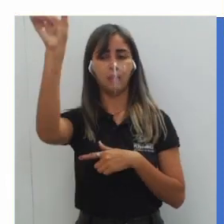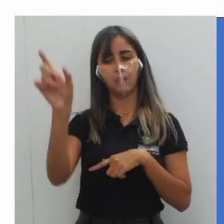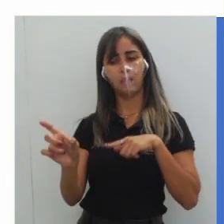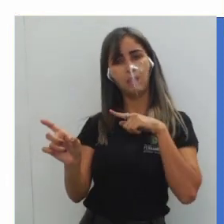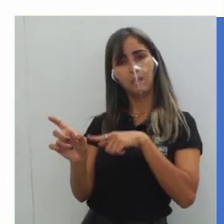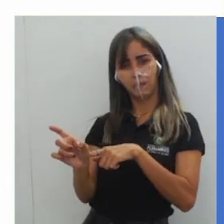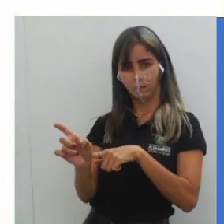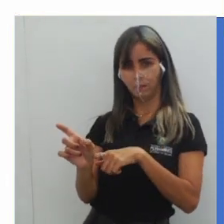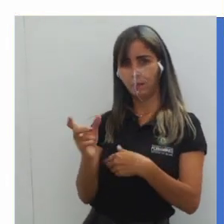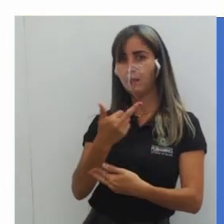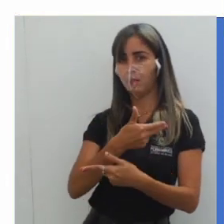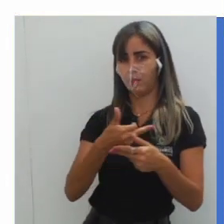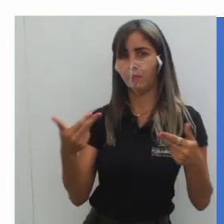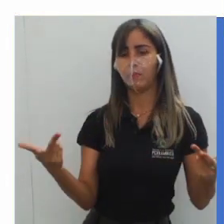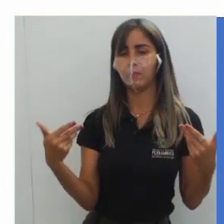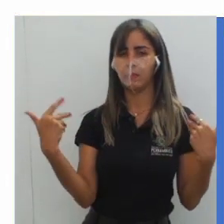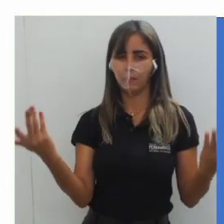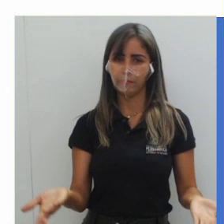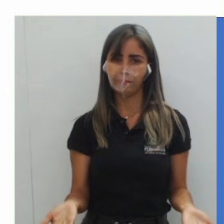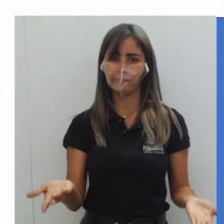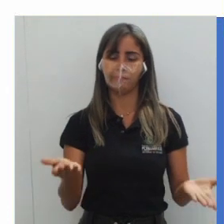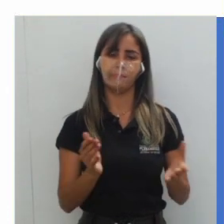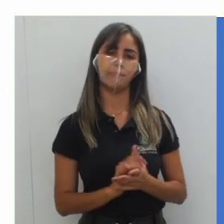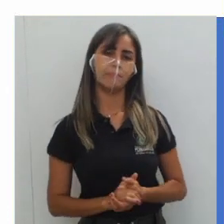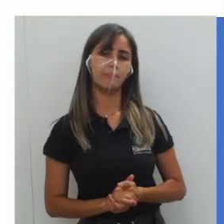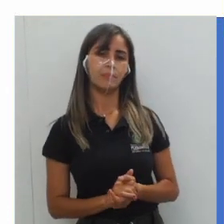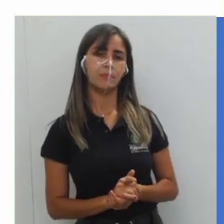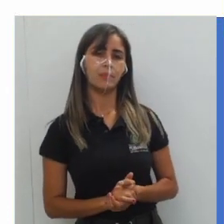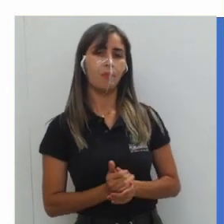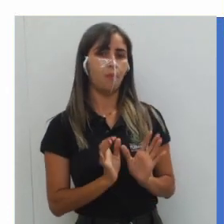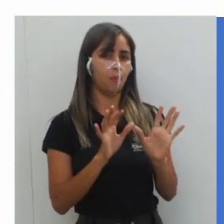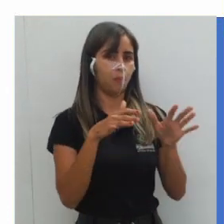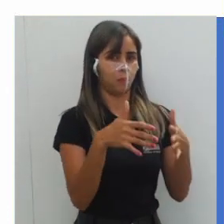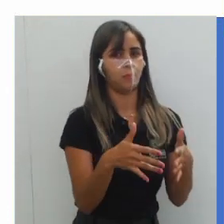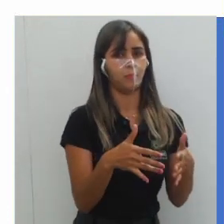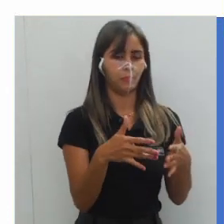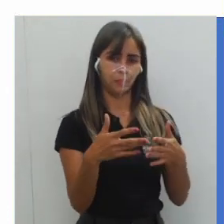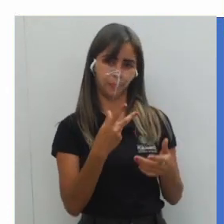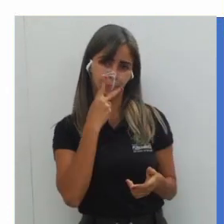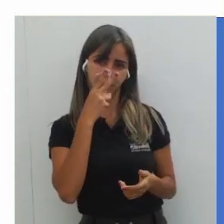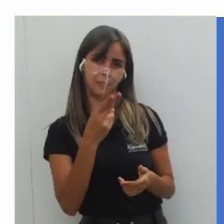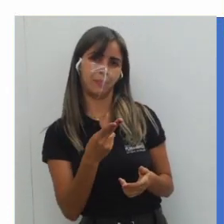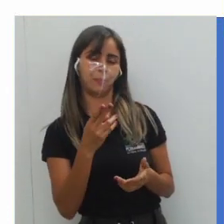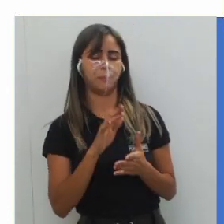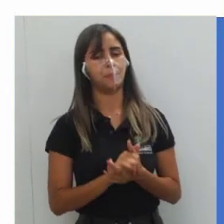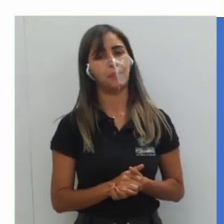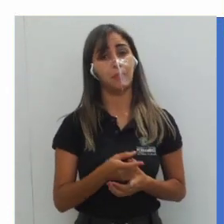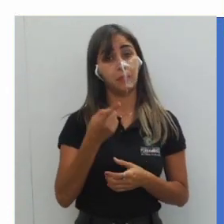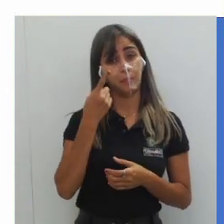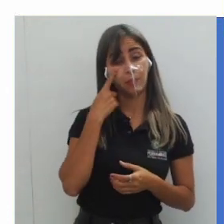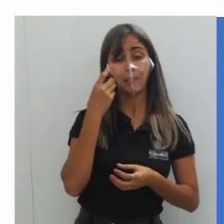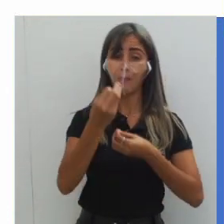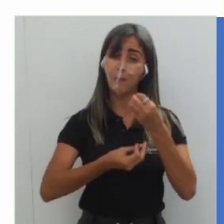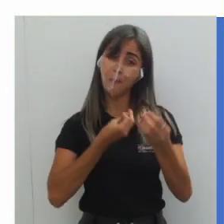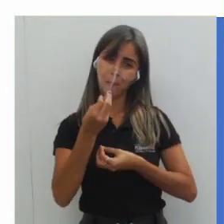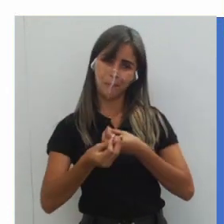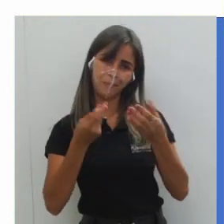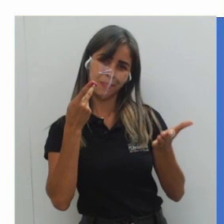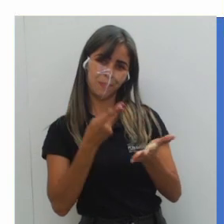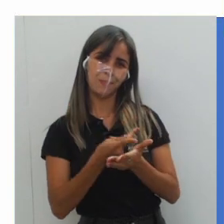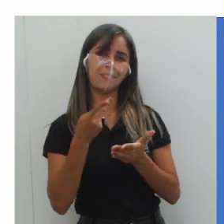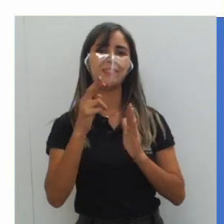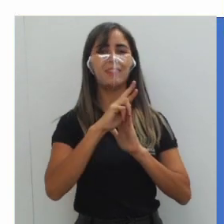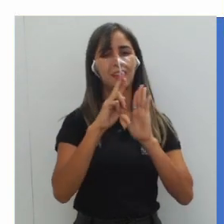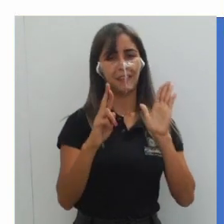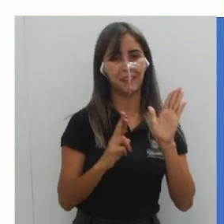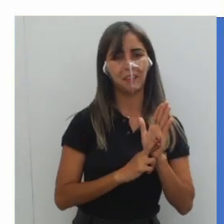comparar alguém ou uma coisa com um determinado grupo em comum. Então vamos ver como é que